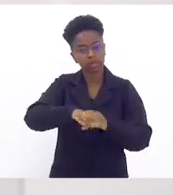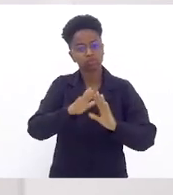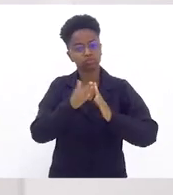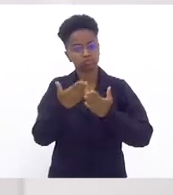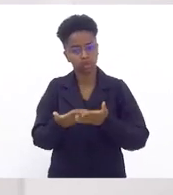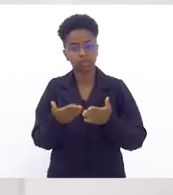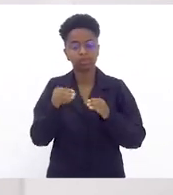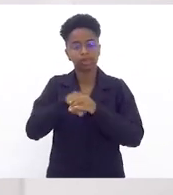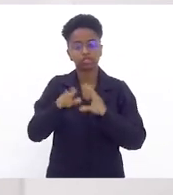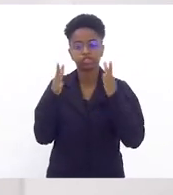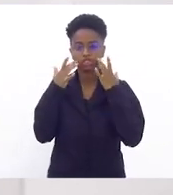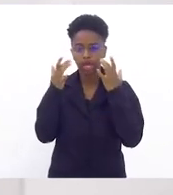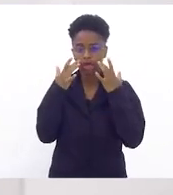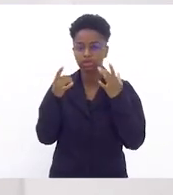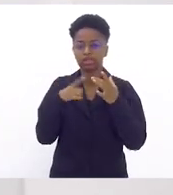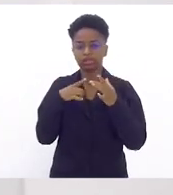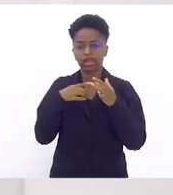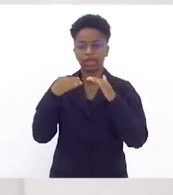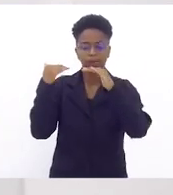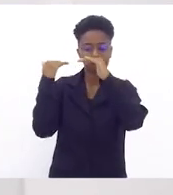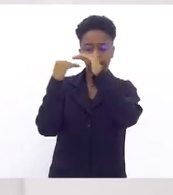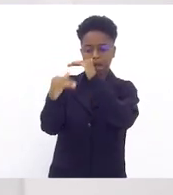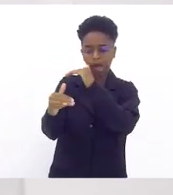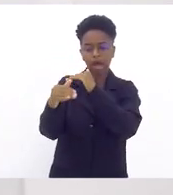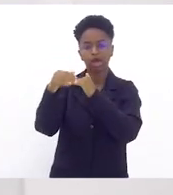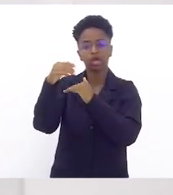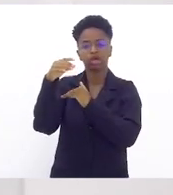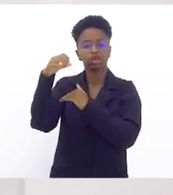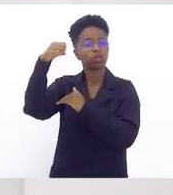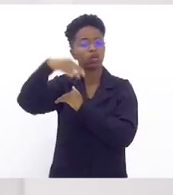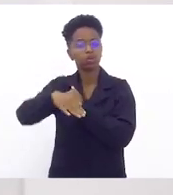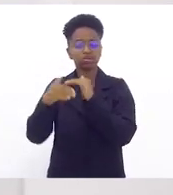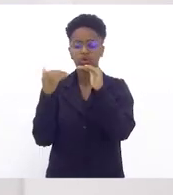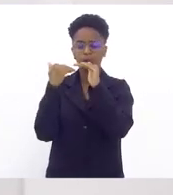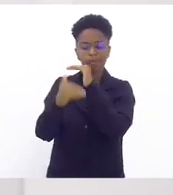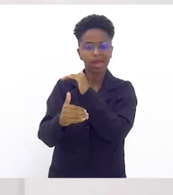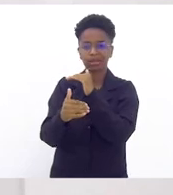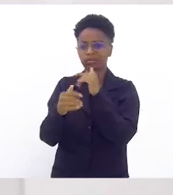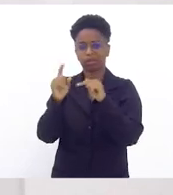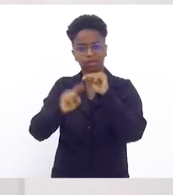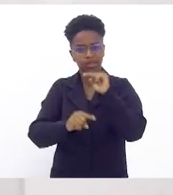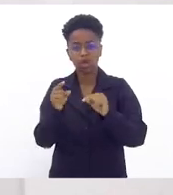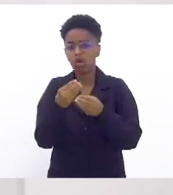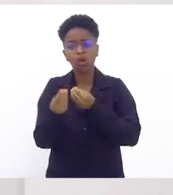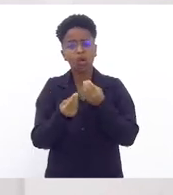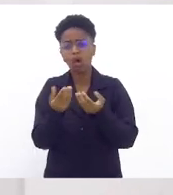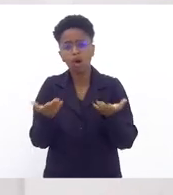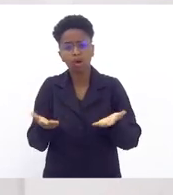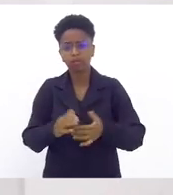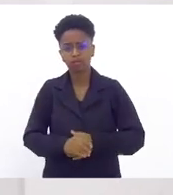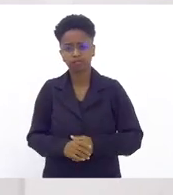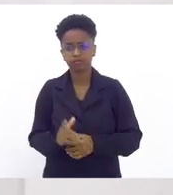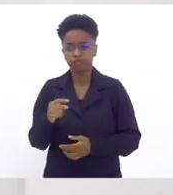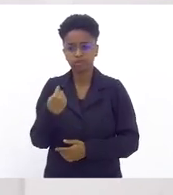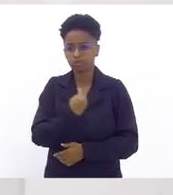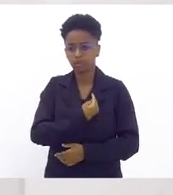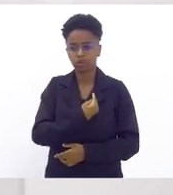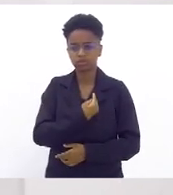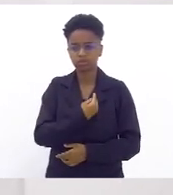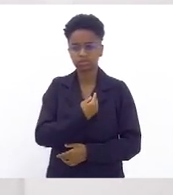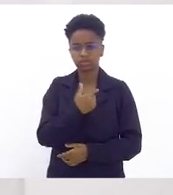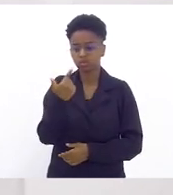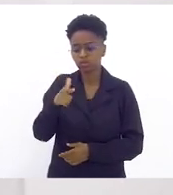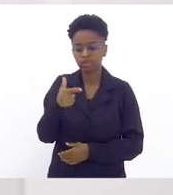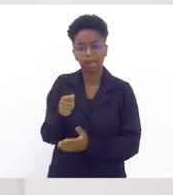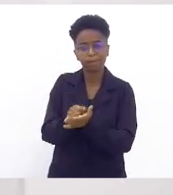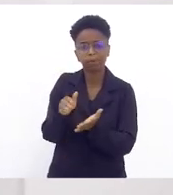coberto urdimento e foi cobertos a iluminação Então como é que é isso sabe a gente não apenas não não tem